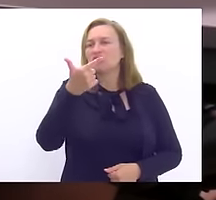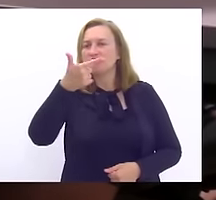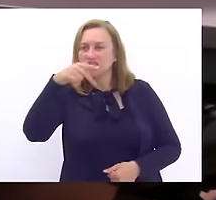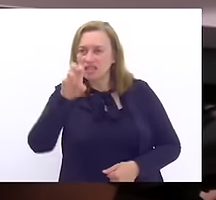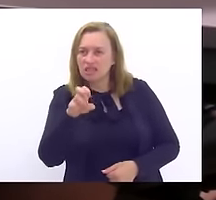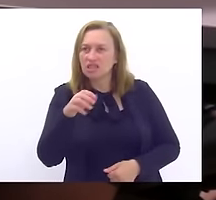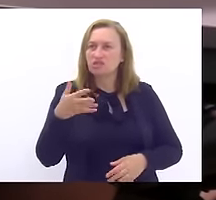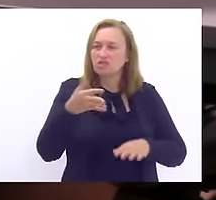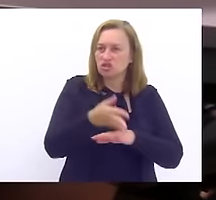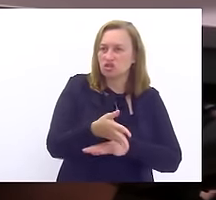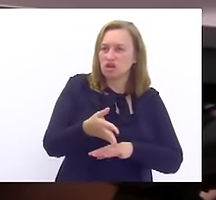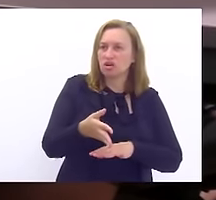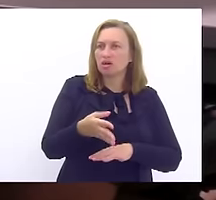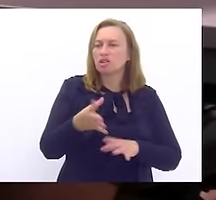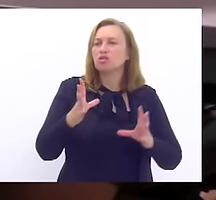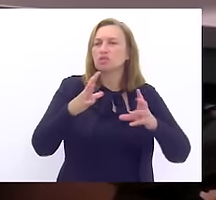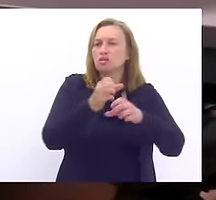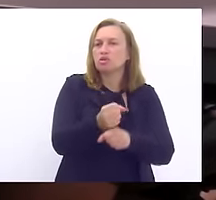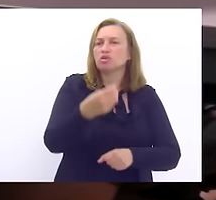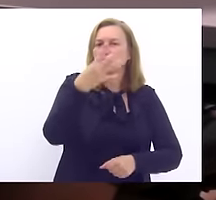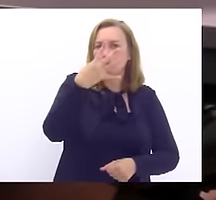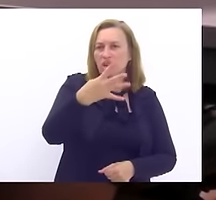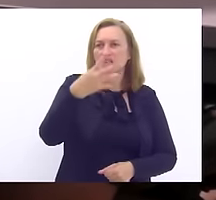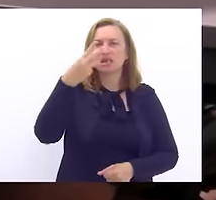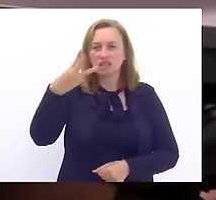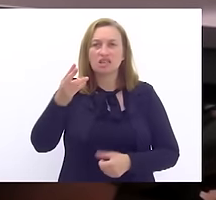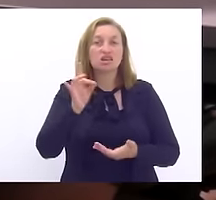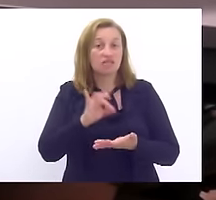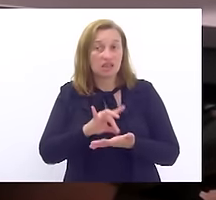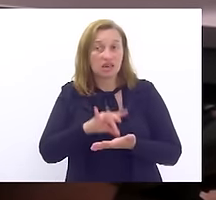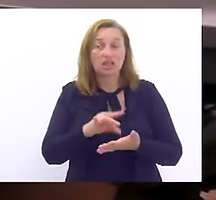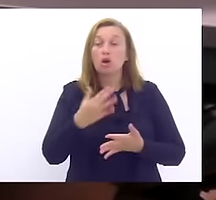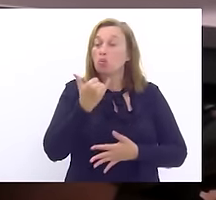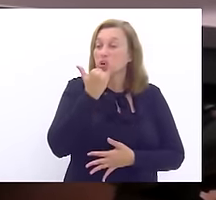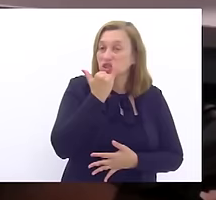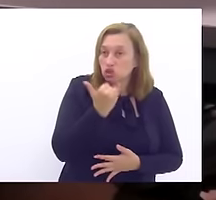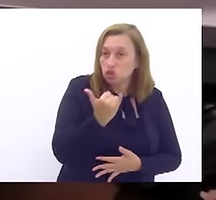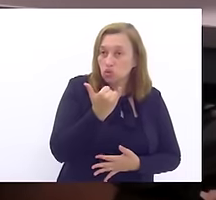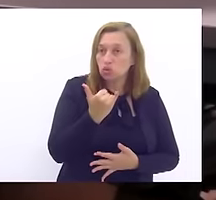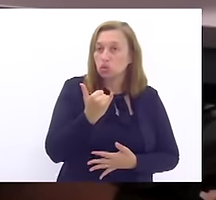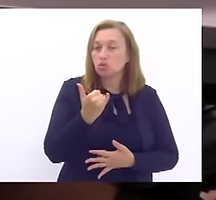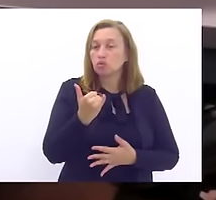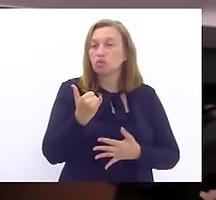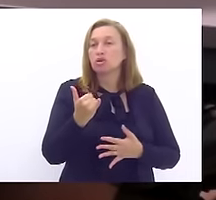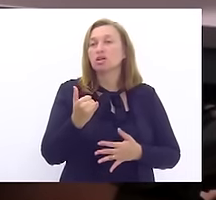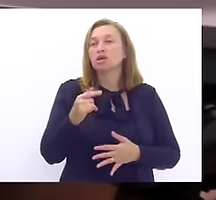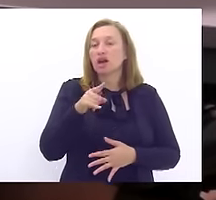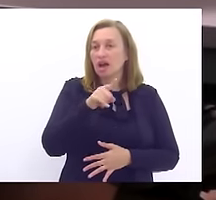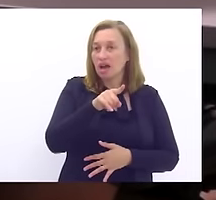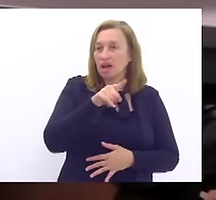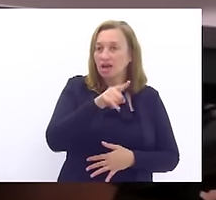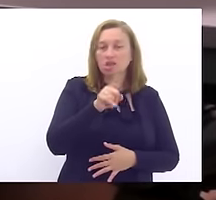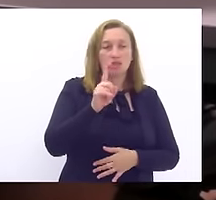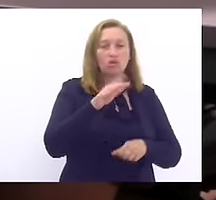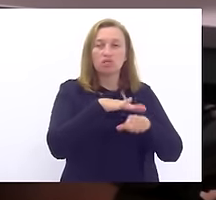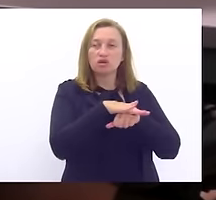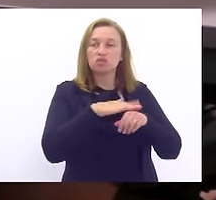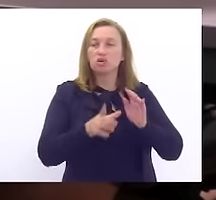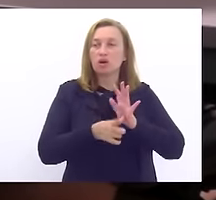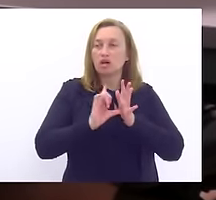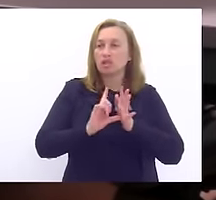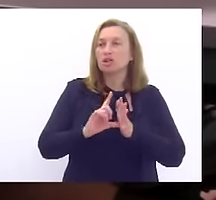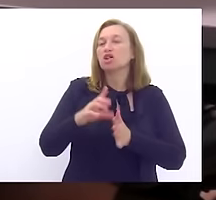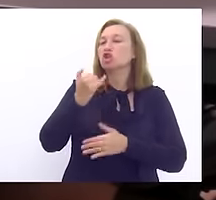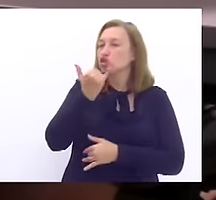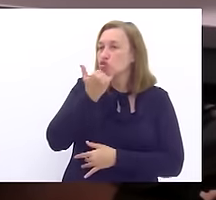que chega a ser o valor de 43 que também é real e aí eu peço desculpa publicamente a ele porque a gente não conversou sobre isso e peço desculpa